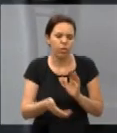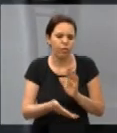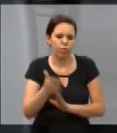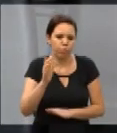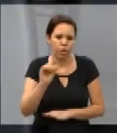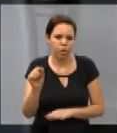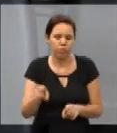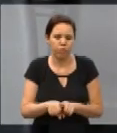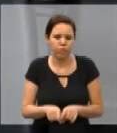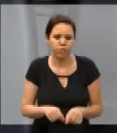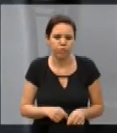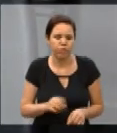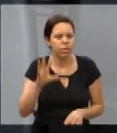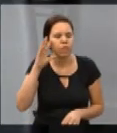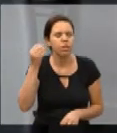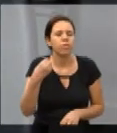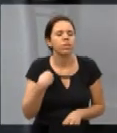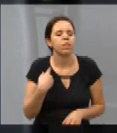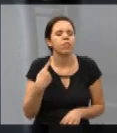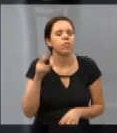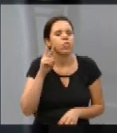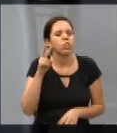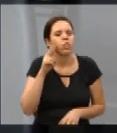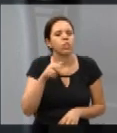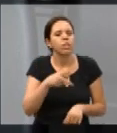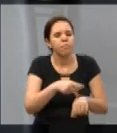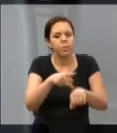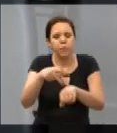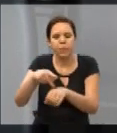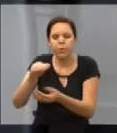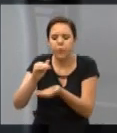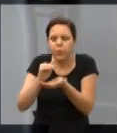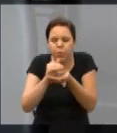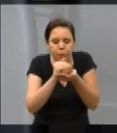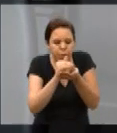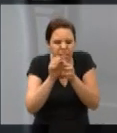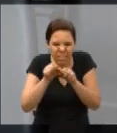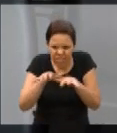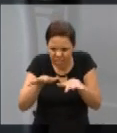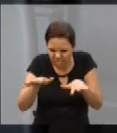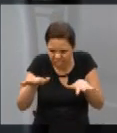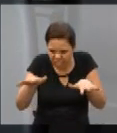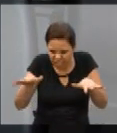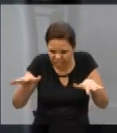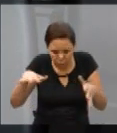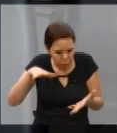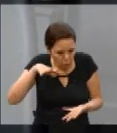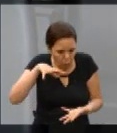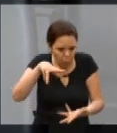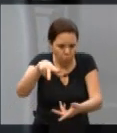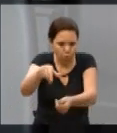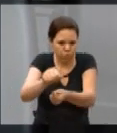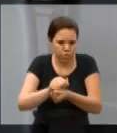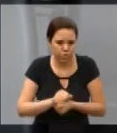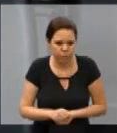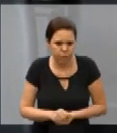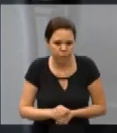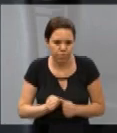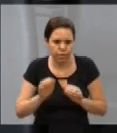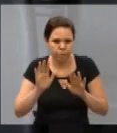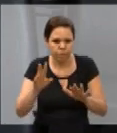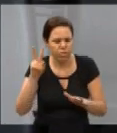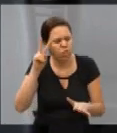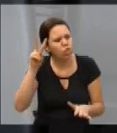Tá? Só para eu entender, as histórias, as pedras, elas estão espalhadas pelo mundo. Sim, sim. Mas